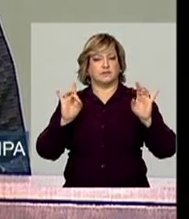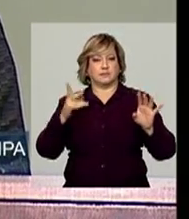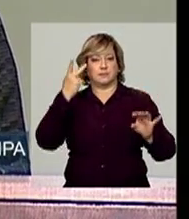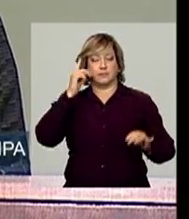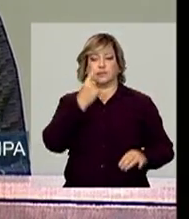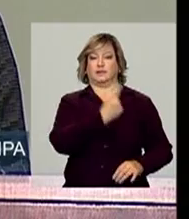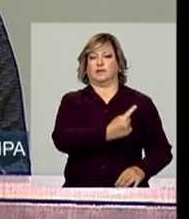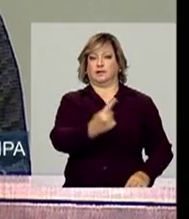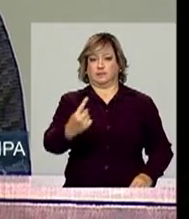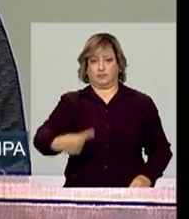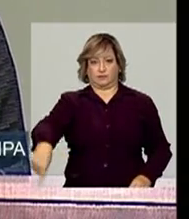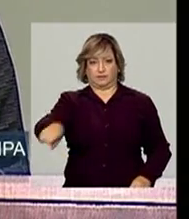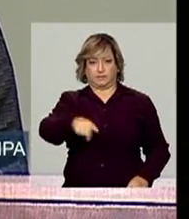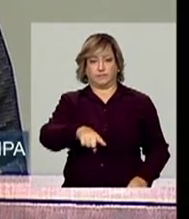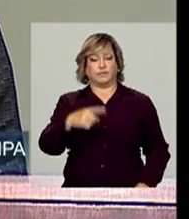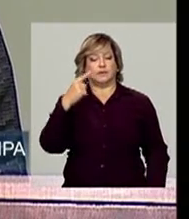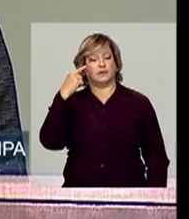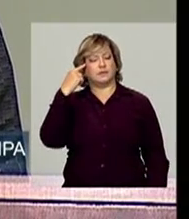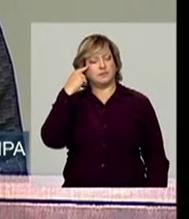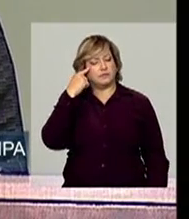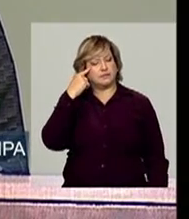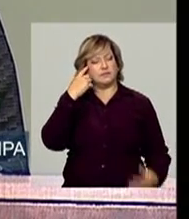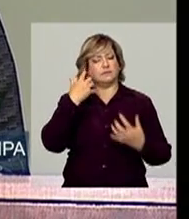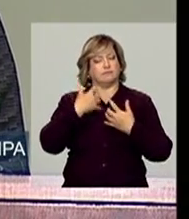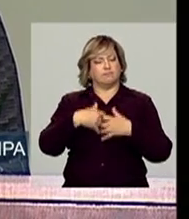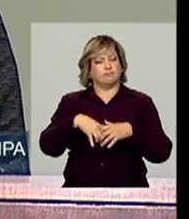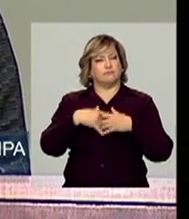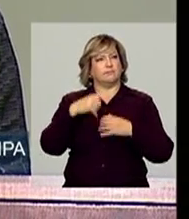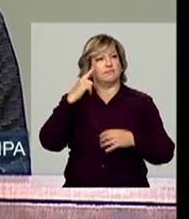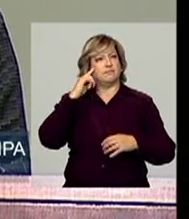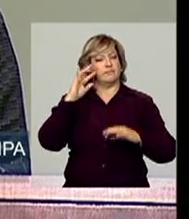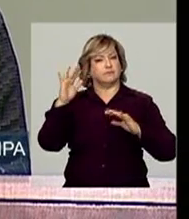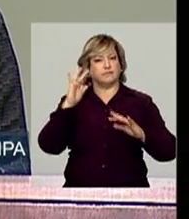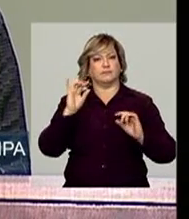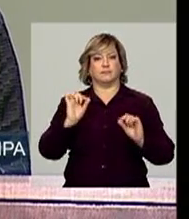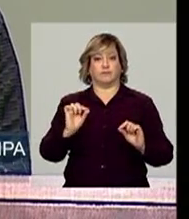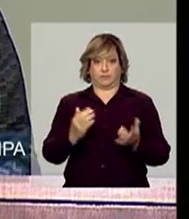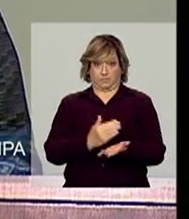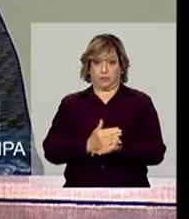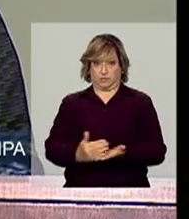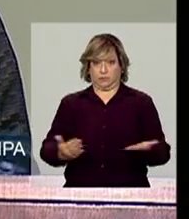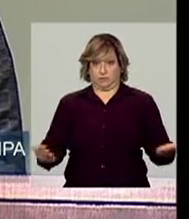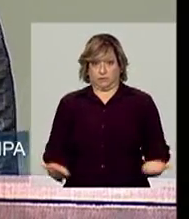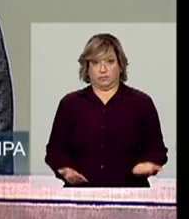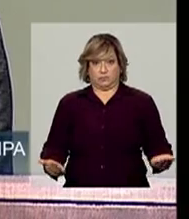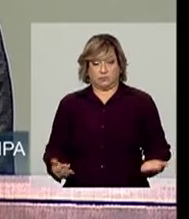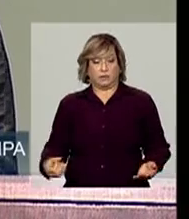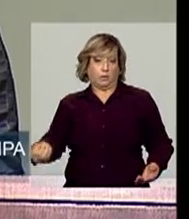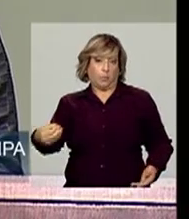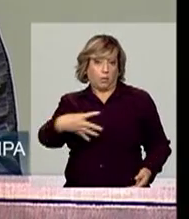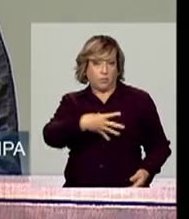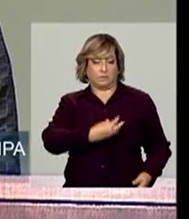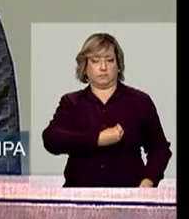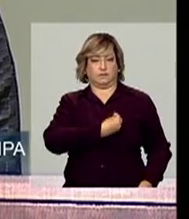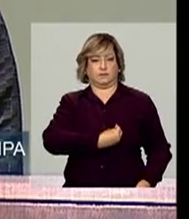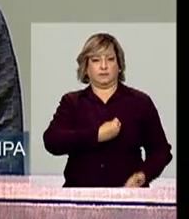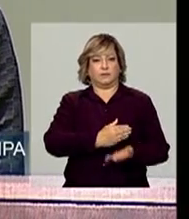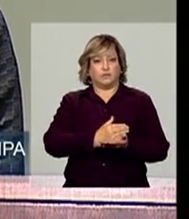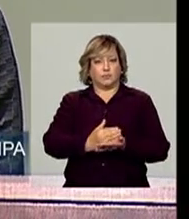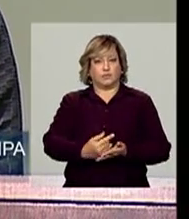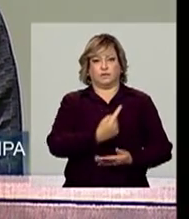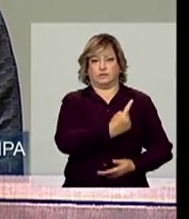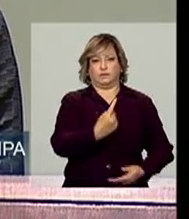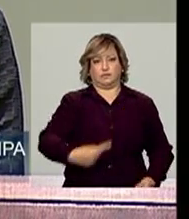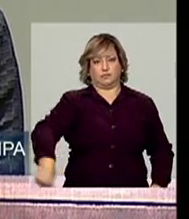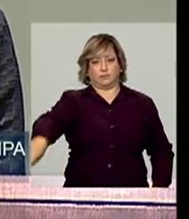para cada um, um momento de reflexão. A partir de agora, começa uma nova etapa na vida de cada um